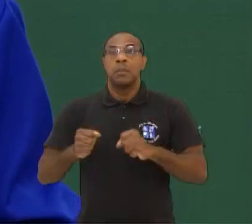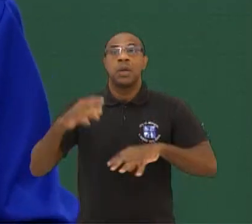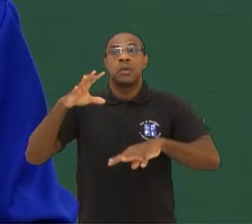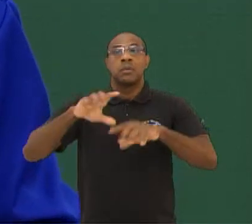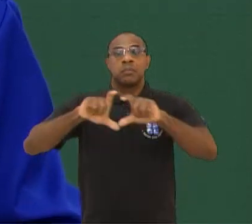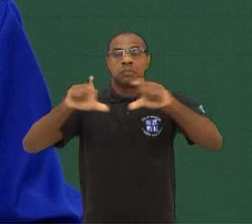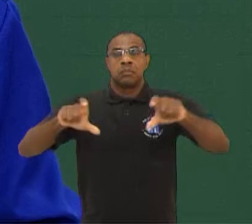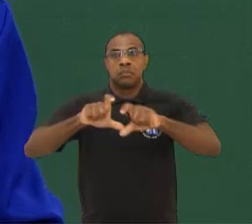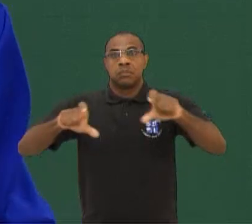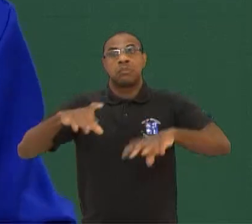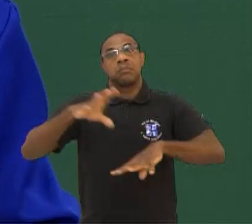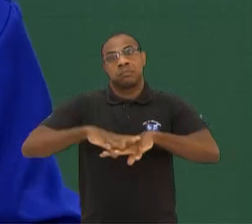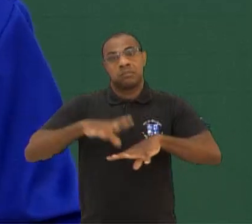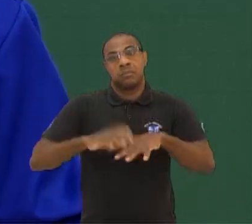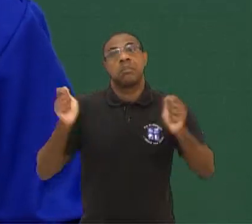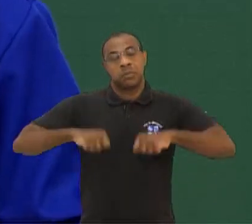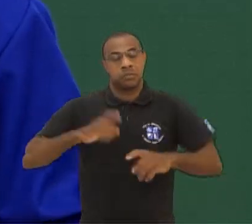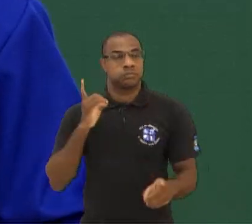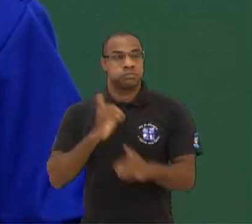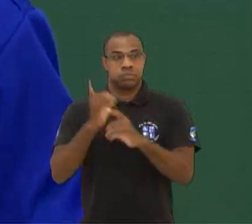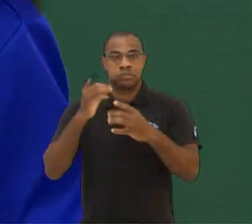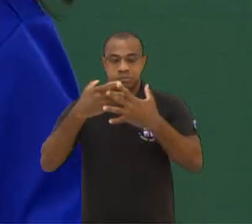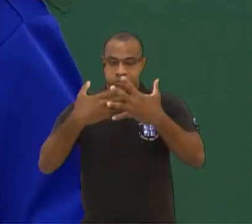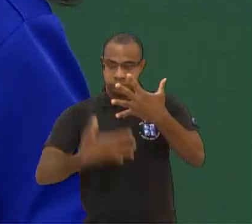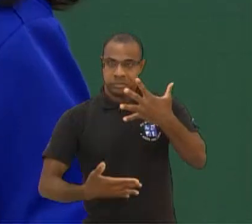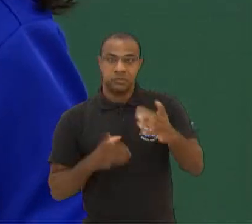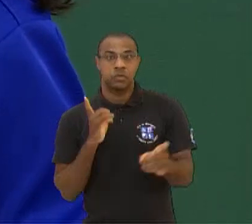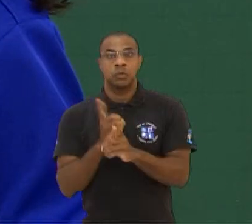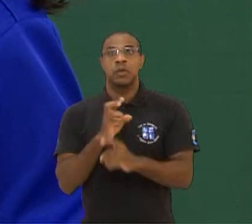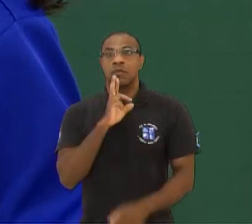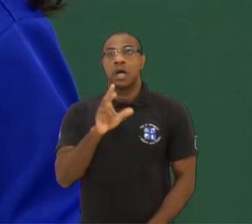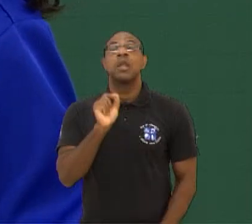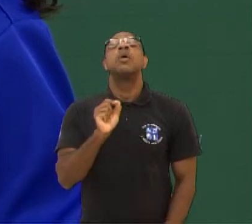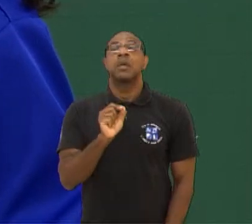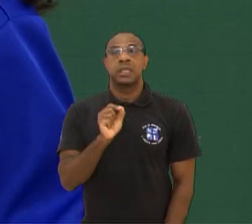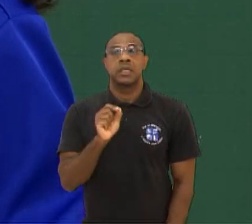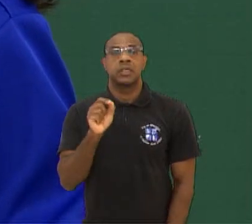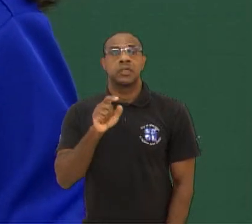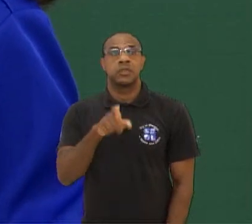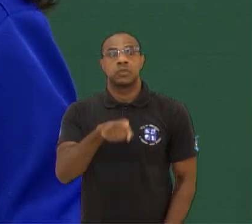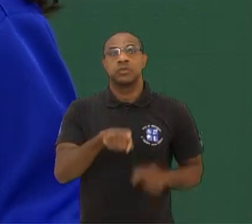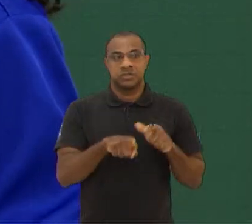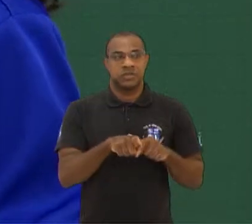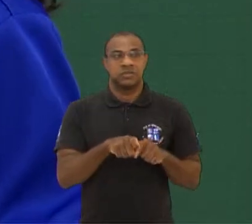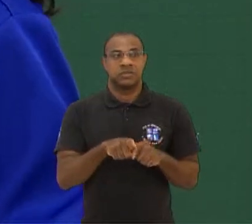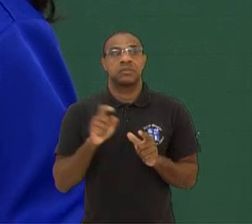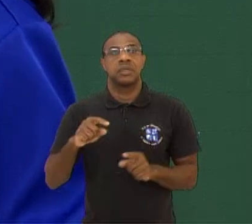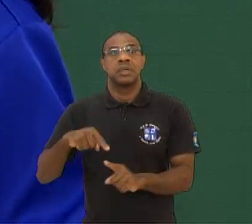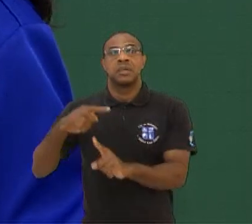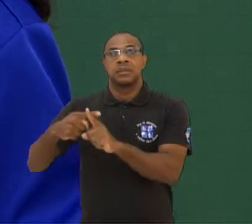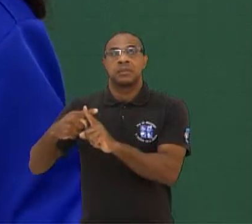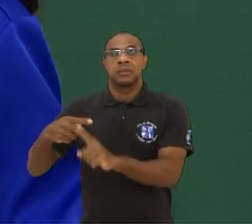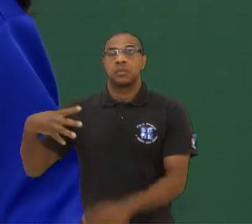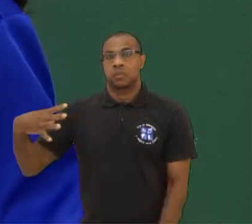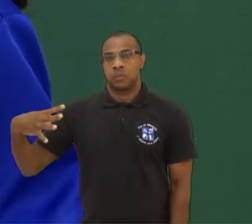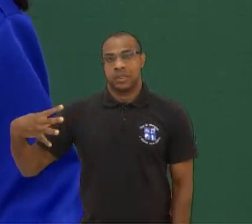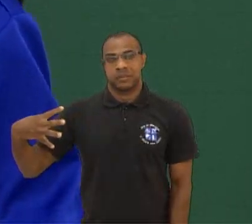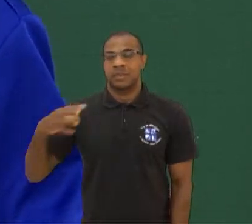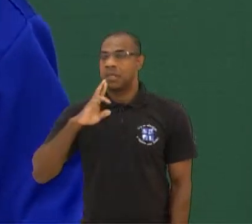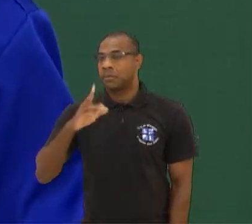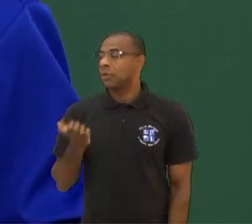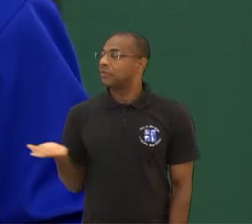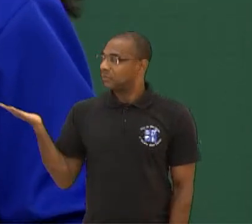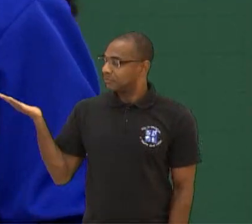primeiro grau, igual lá na matemática, e descobrir o valor do x, que nesse caso aqui vai ser mais 4, né? 4, 5, 6, então temos